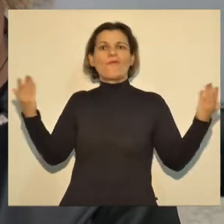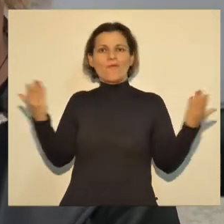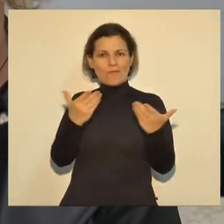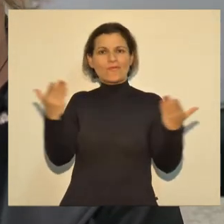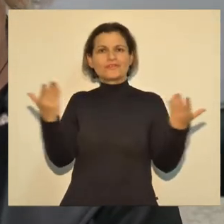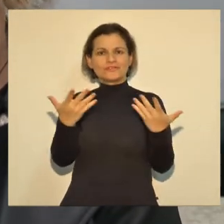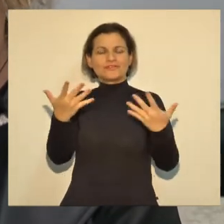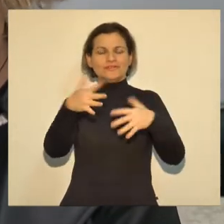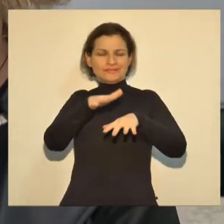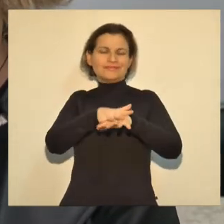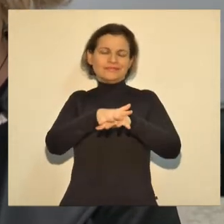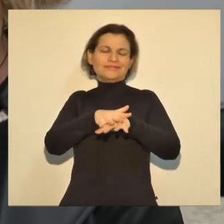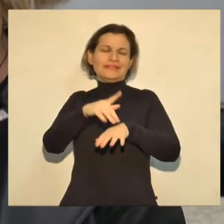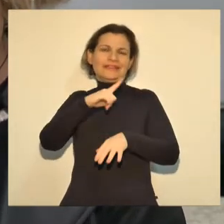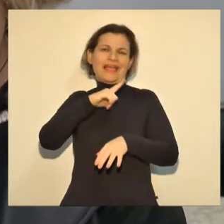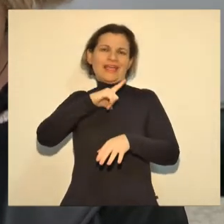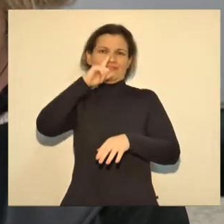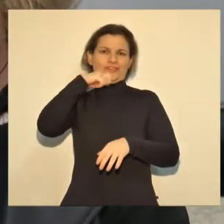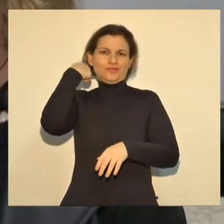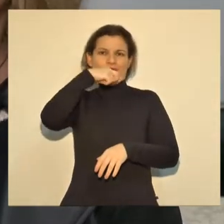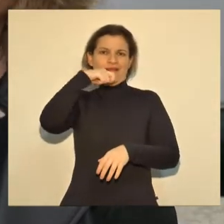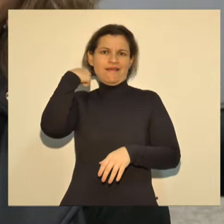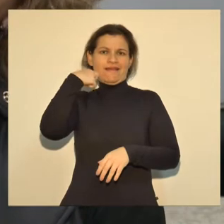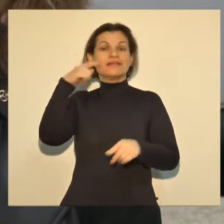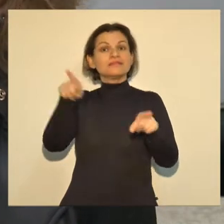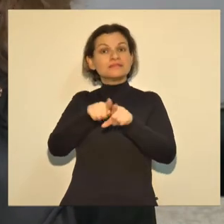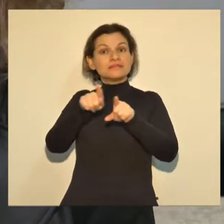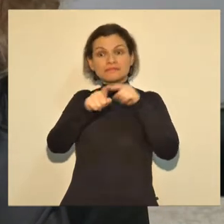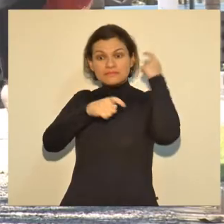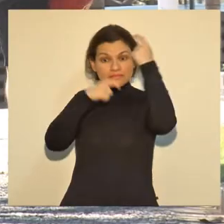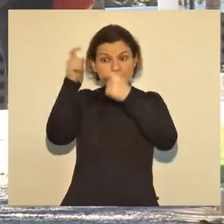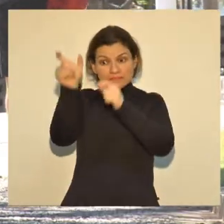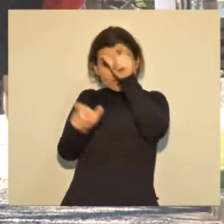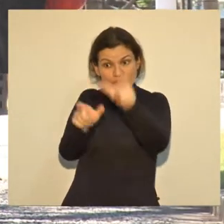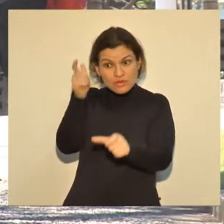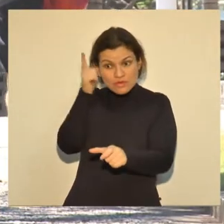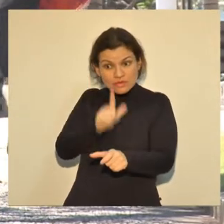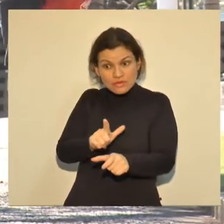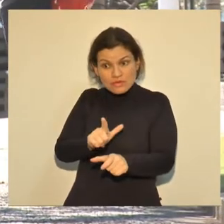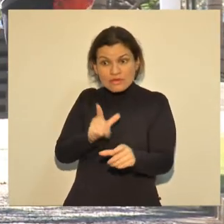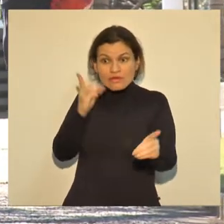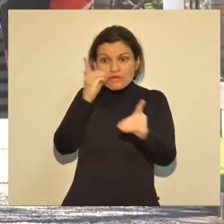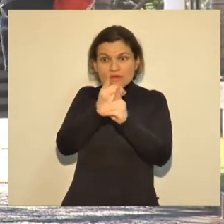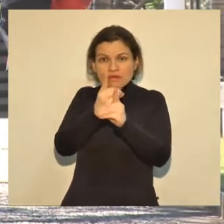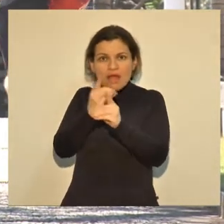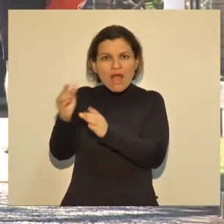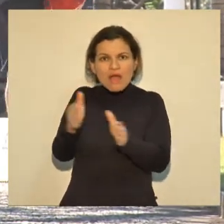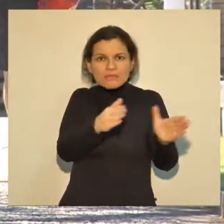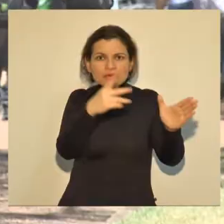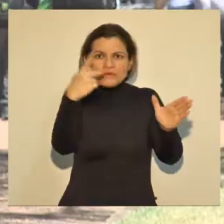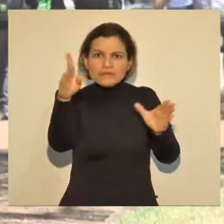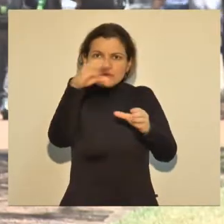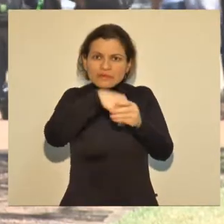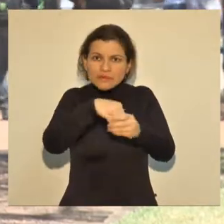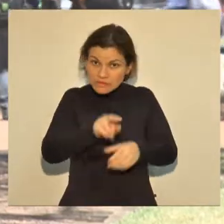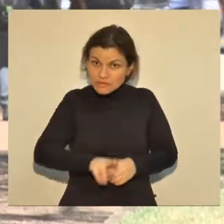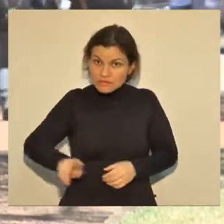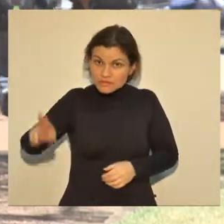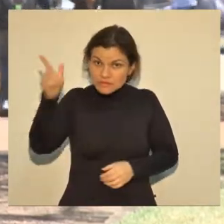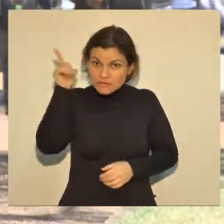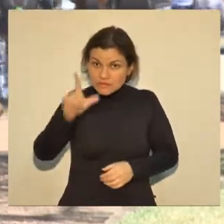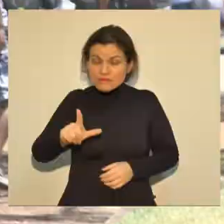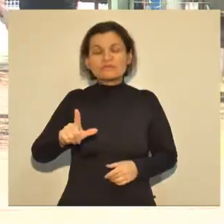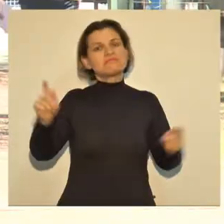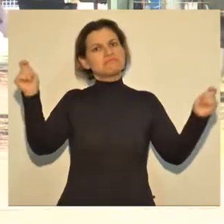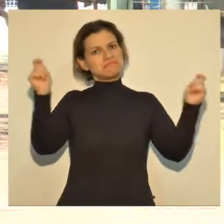hoje com a inclusão do vestibular, nós devemos nos preocupar se essas pessoas estão conseguindo, então, achar essas trajetórias dentro da universidade